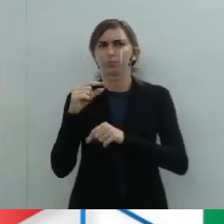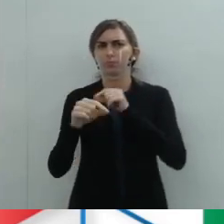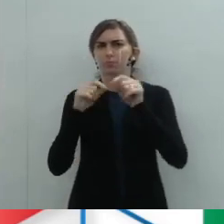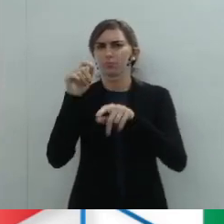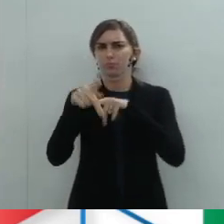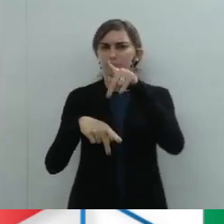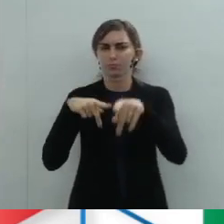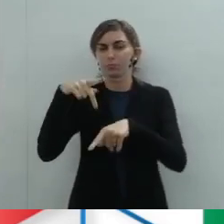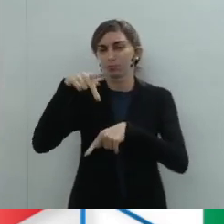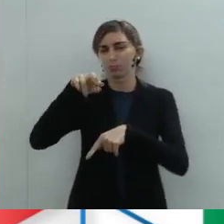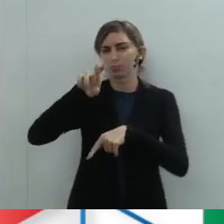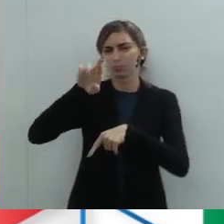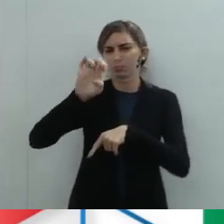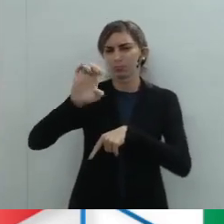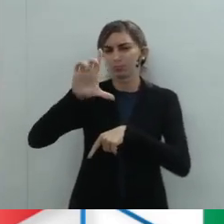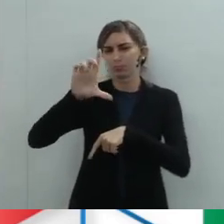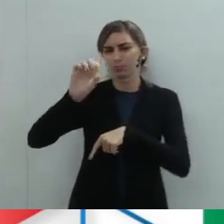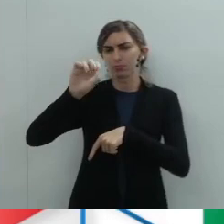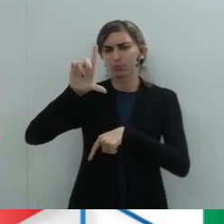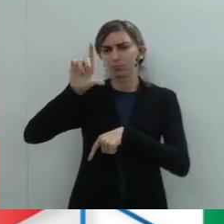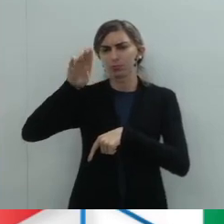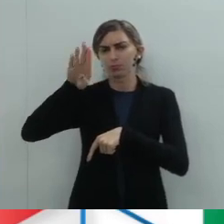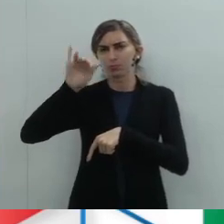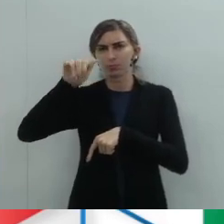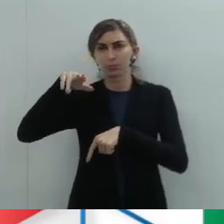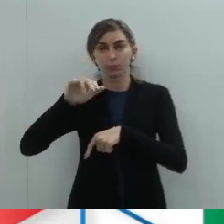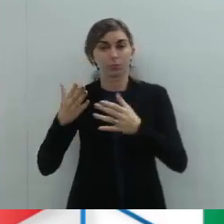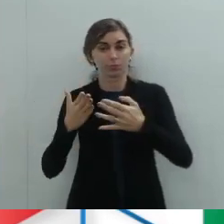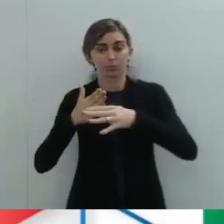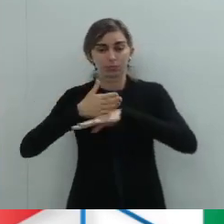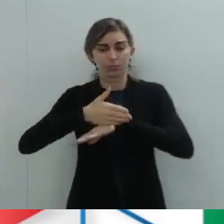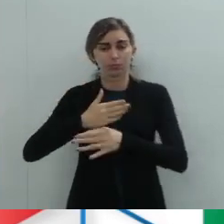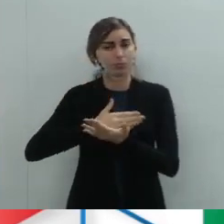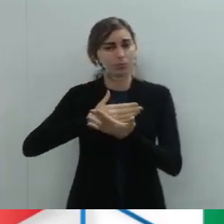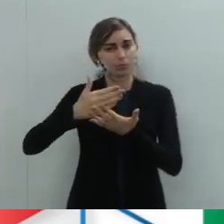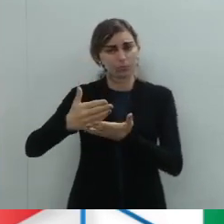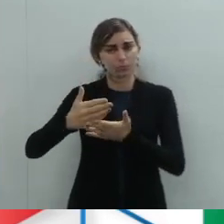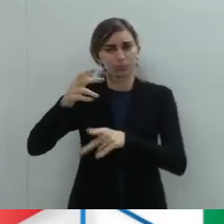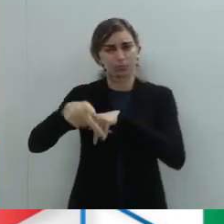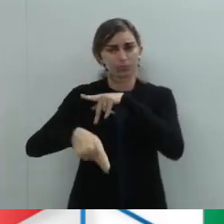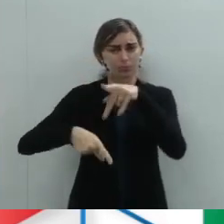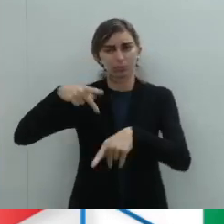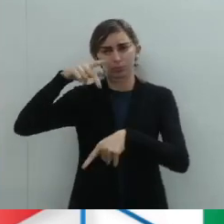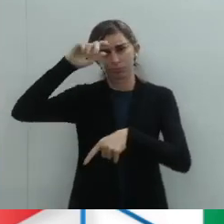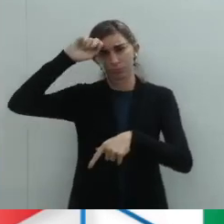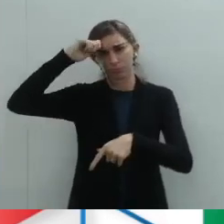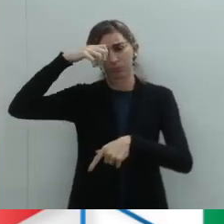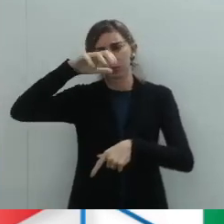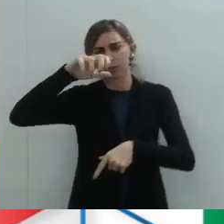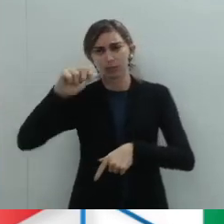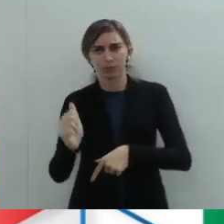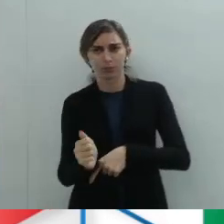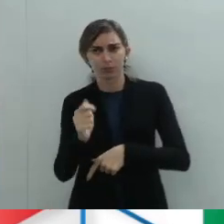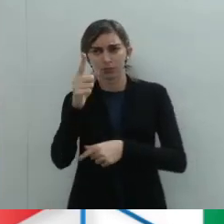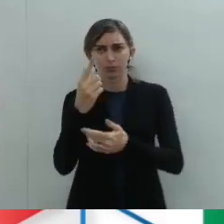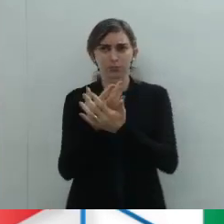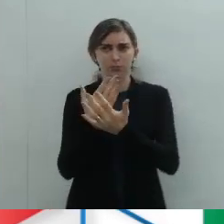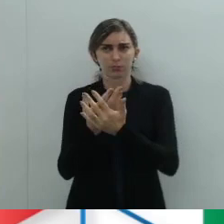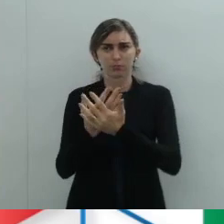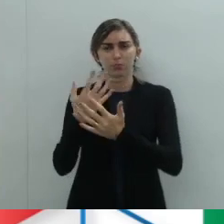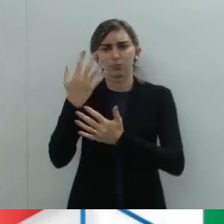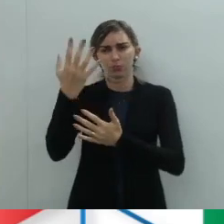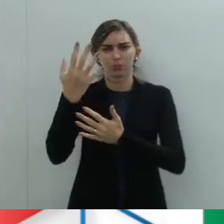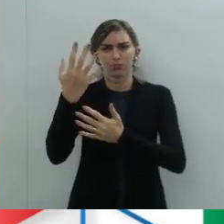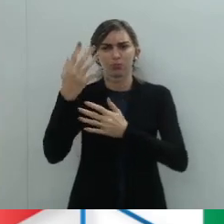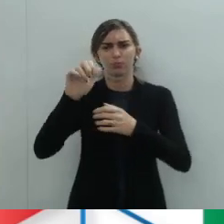povos pré-colombianos, né? E hoje entramos no continente africano para estudar seus povos e culturas. Aí você está vendo que na aula 4 a gente estudou aí